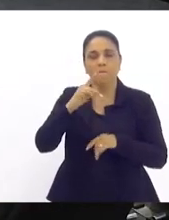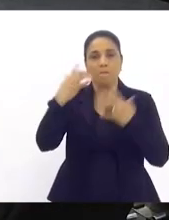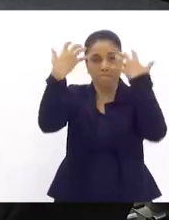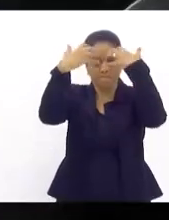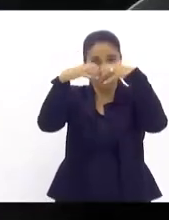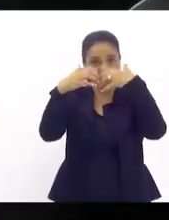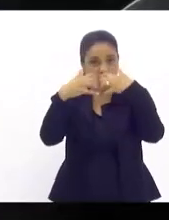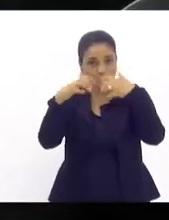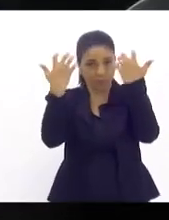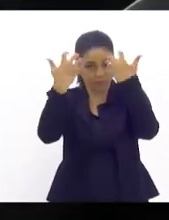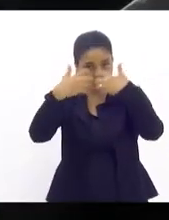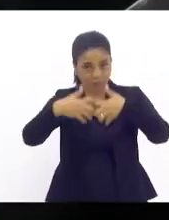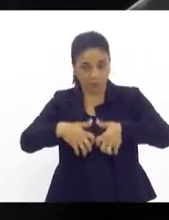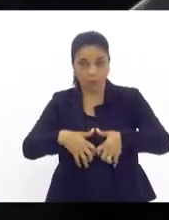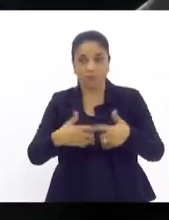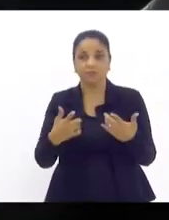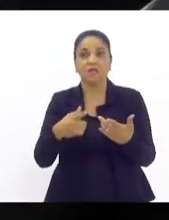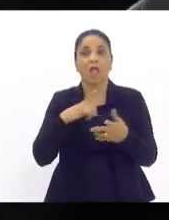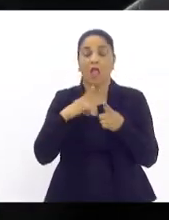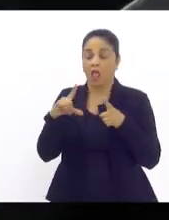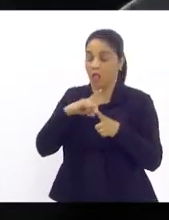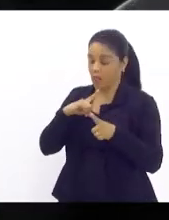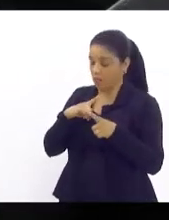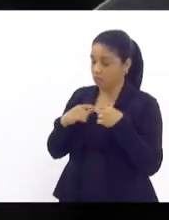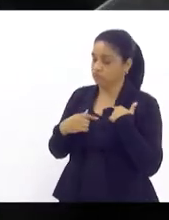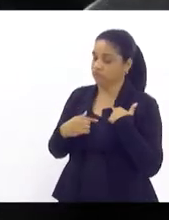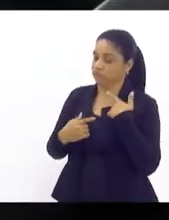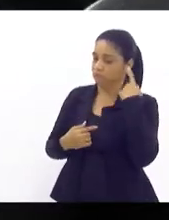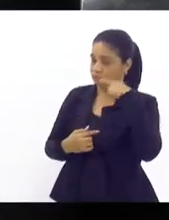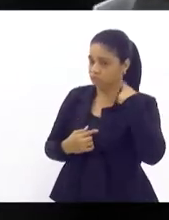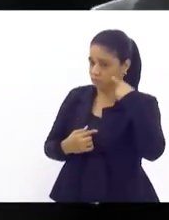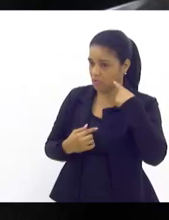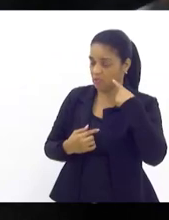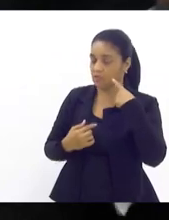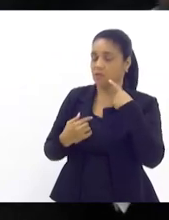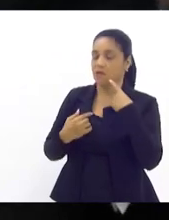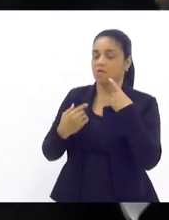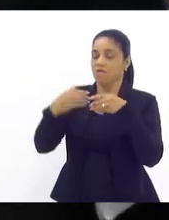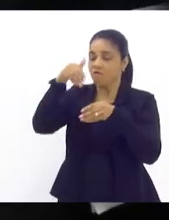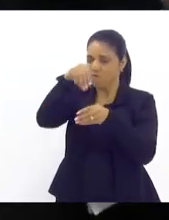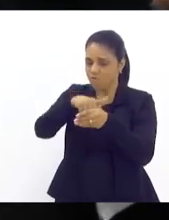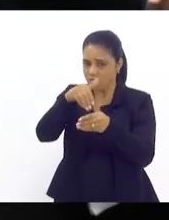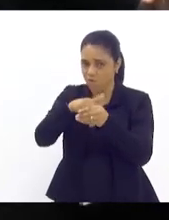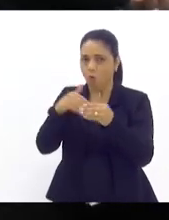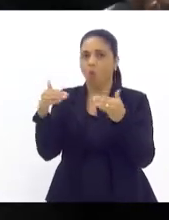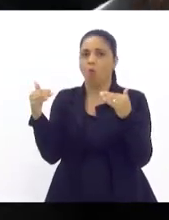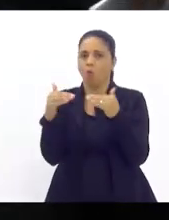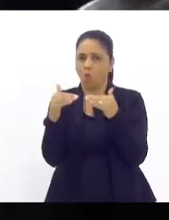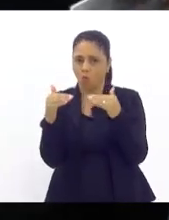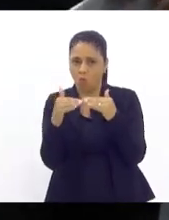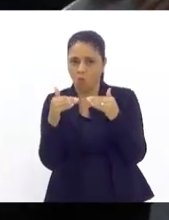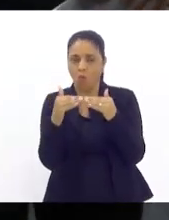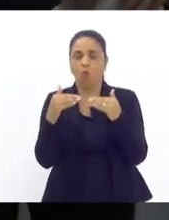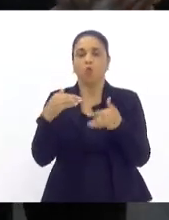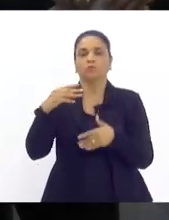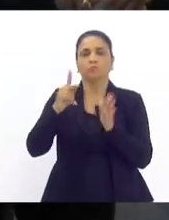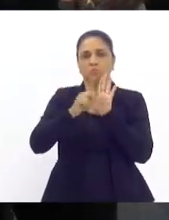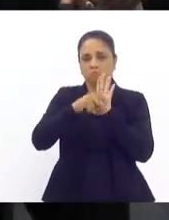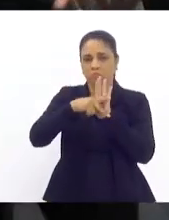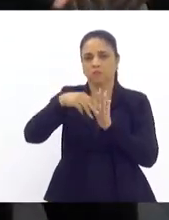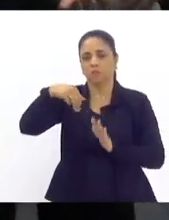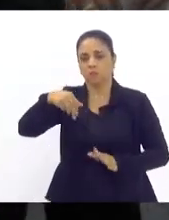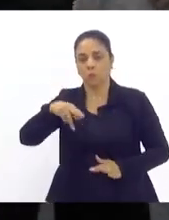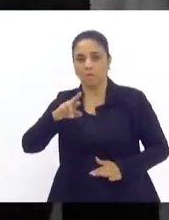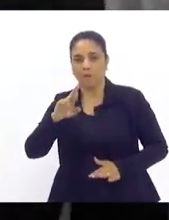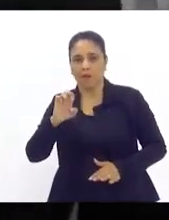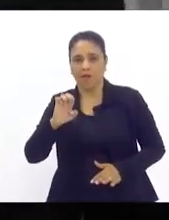Deputada Agostinha, na verdade eu quero declarar aqui o meu voto favorável a esse projeto do deputado Márcio Canella,